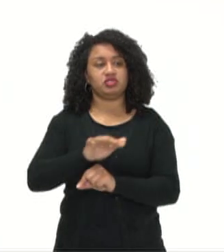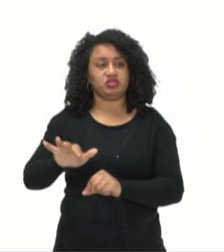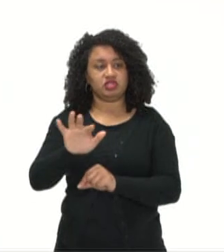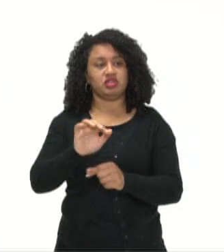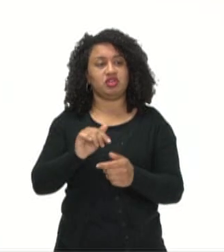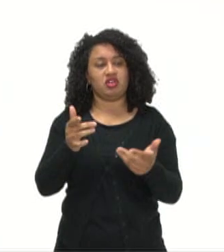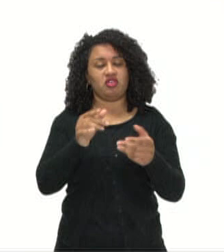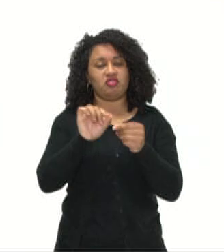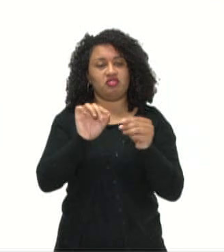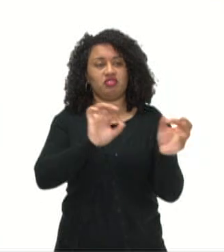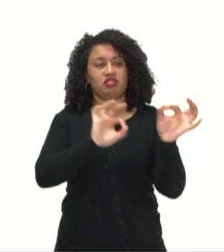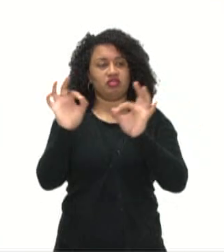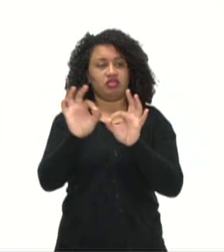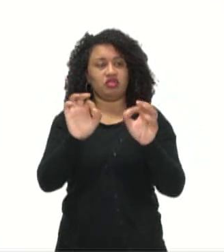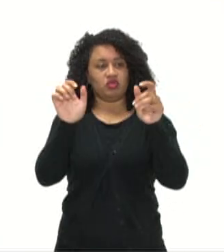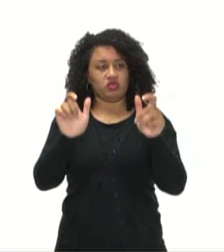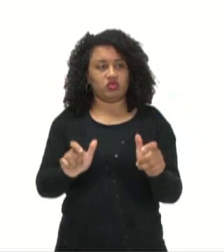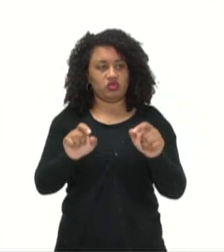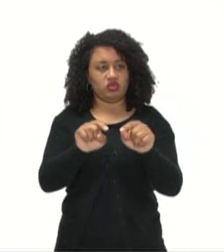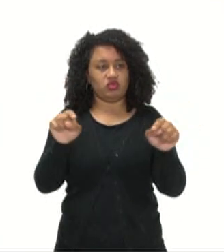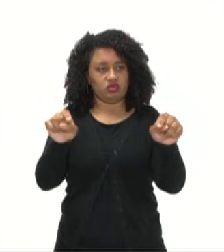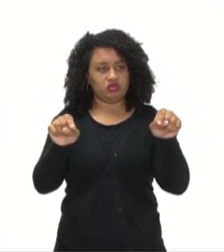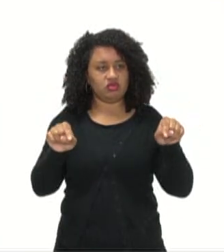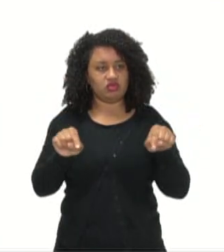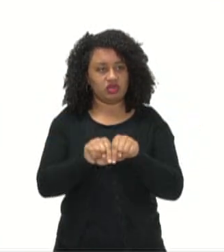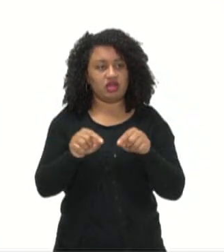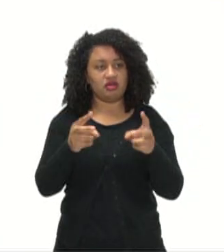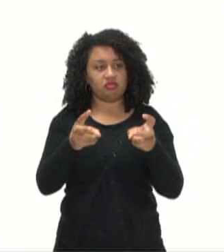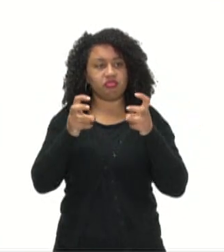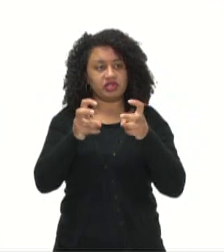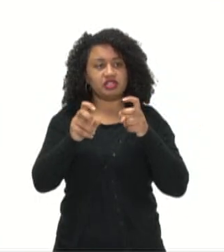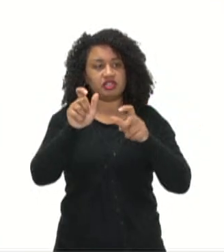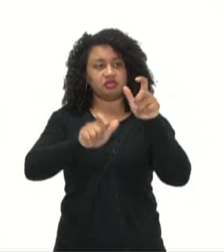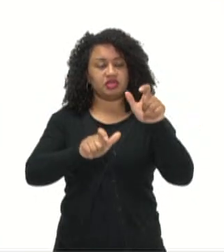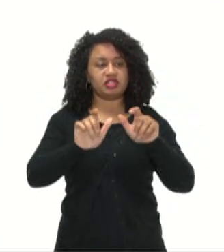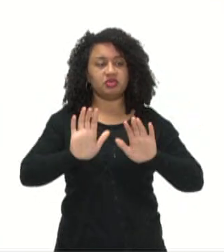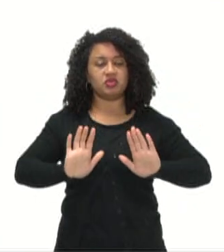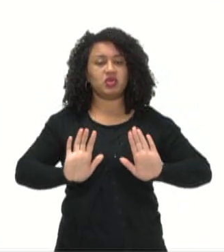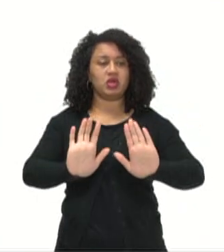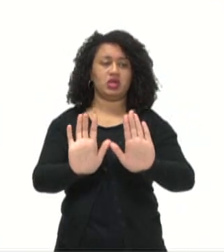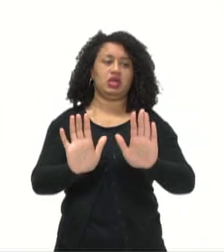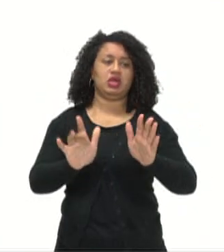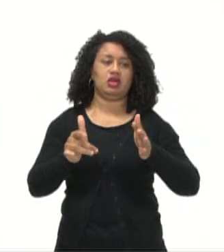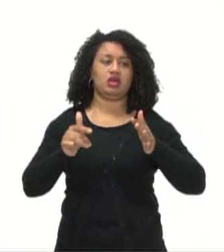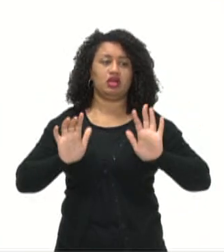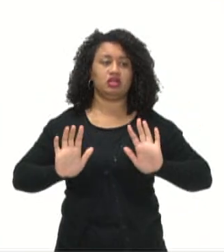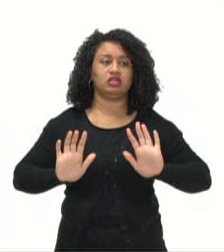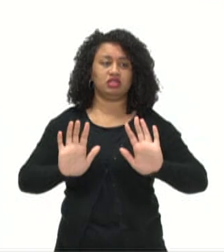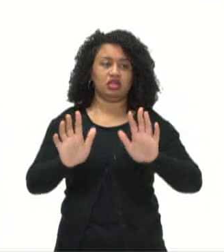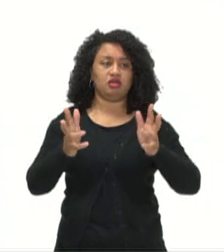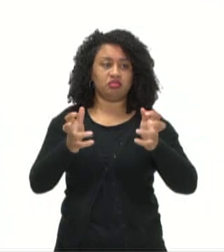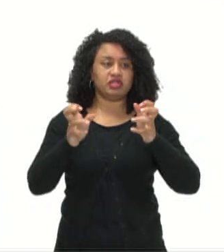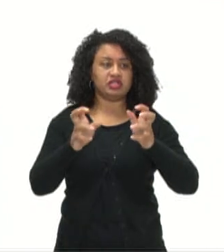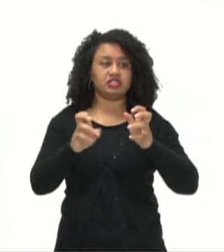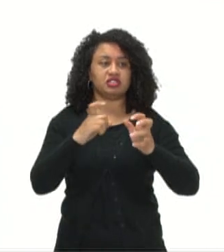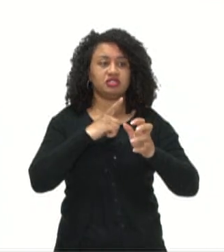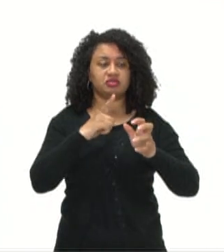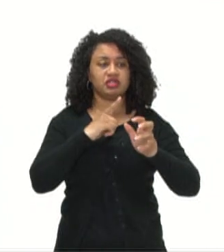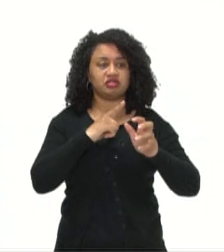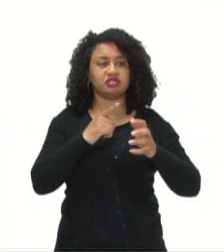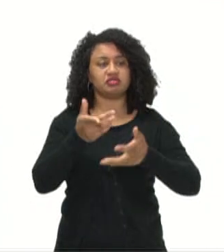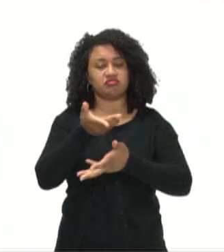aqui foi feito um gifzinho no espaço, Então, perceba que as pessoas se empurram, Veja aqui, Você tem, por exemplo,